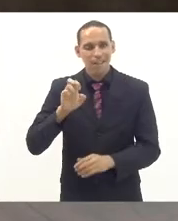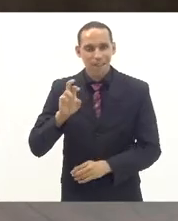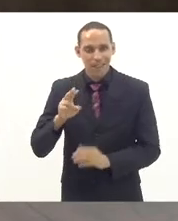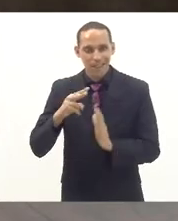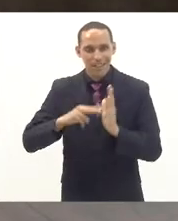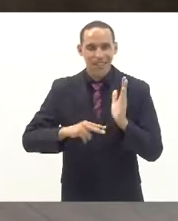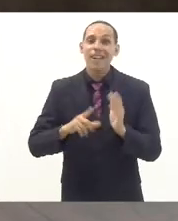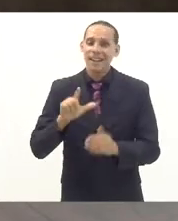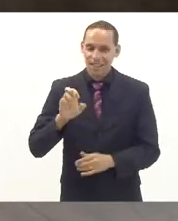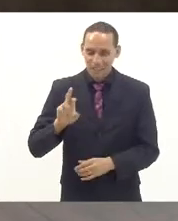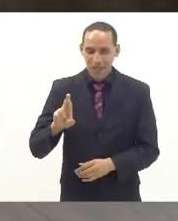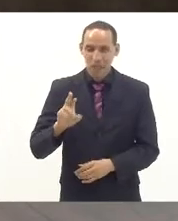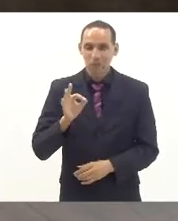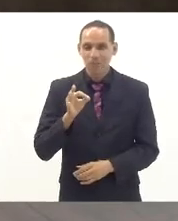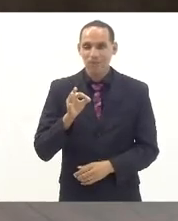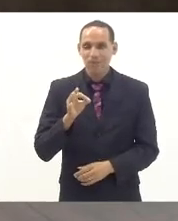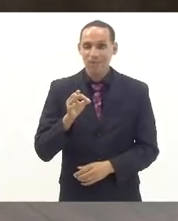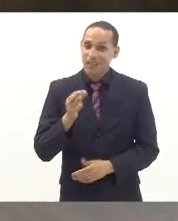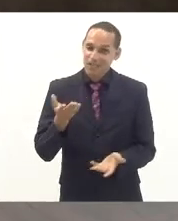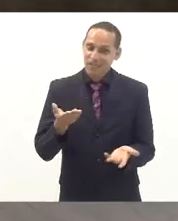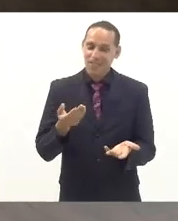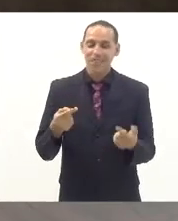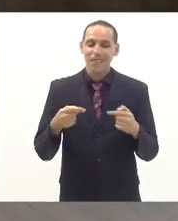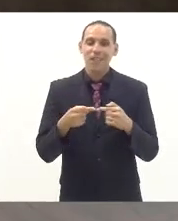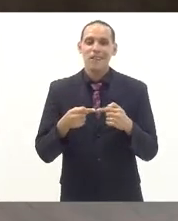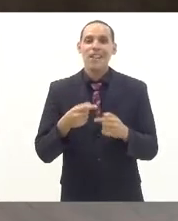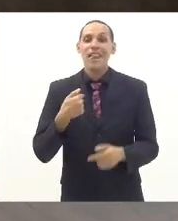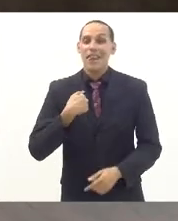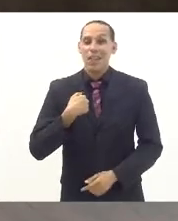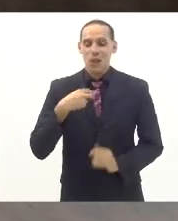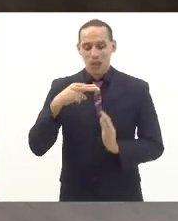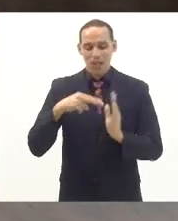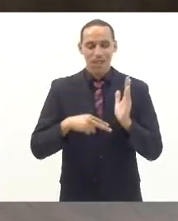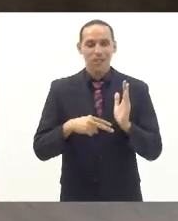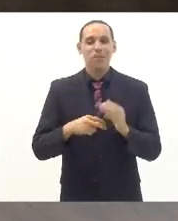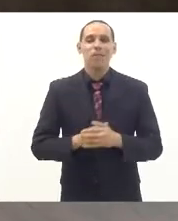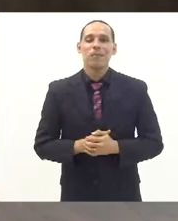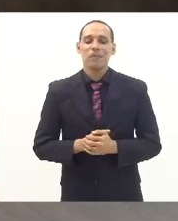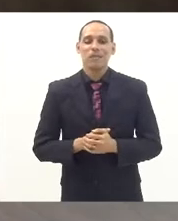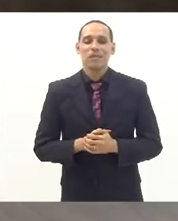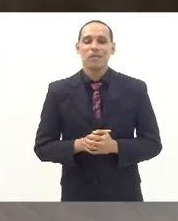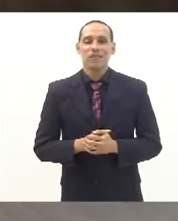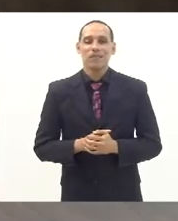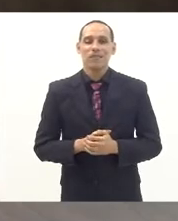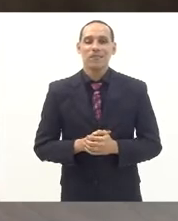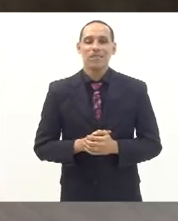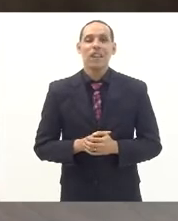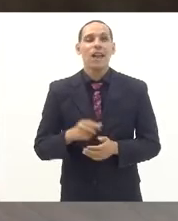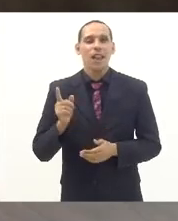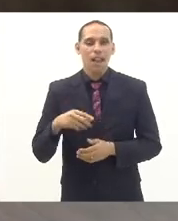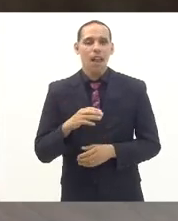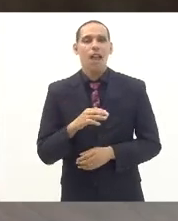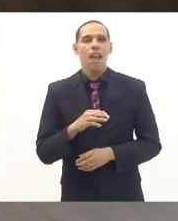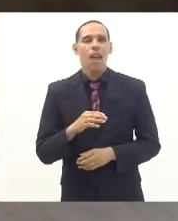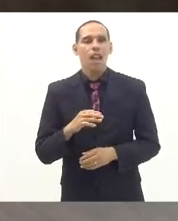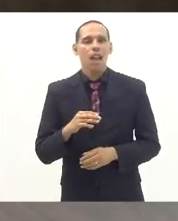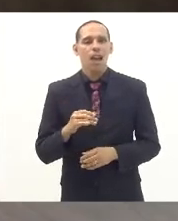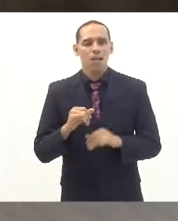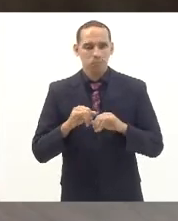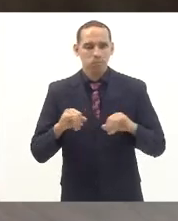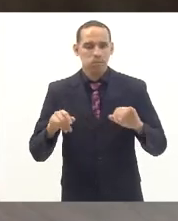um pedido de fazer e propositalmente a ler uma comunicada à comissão de